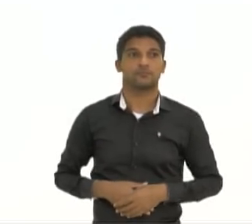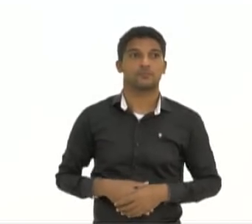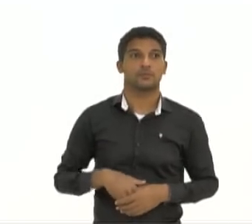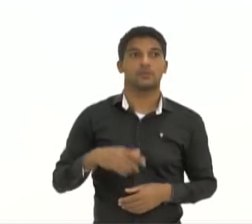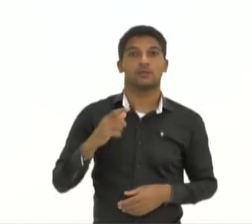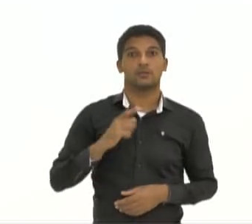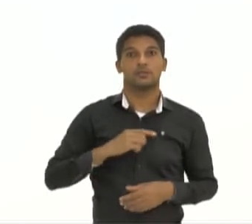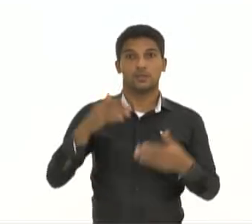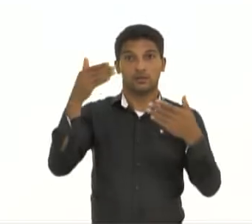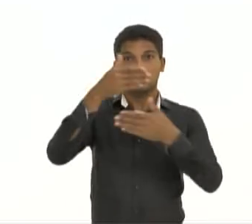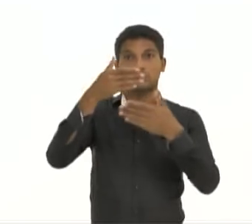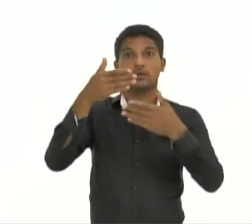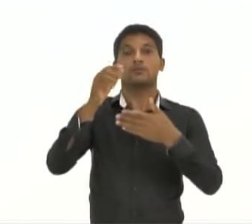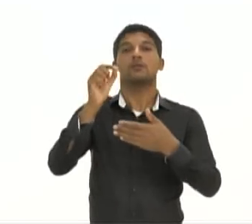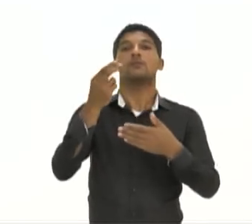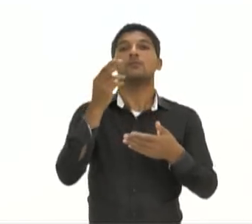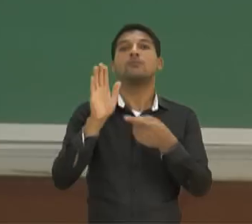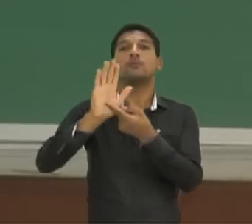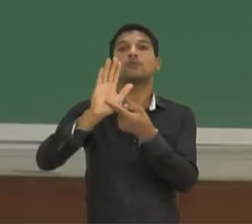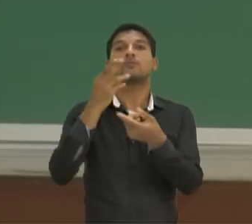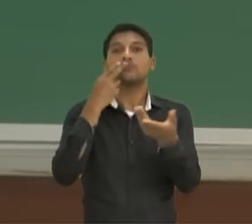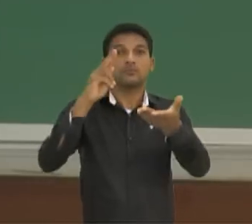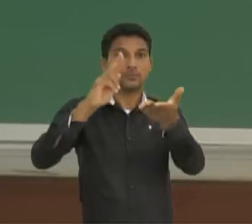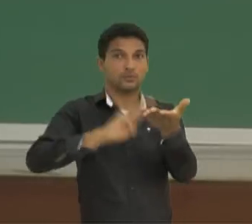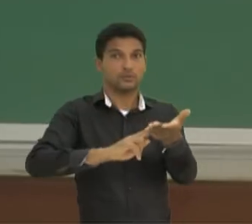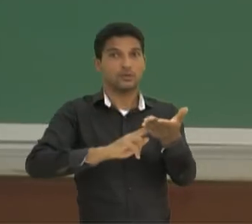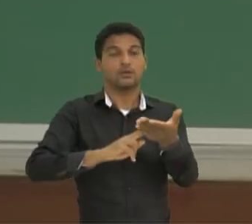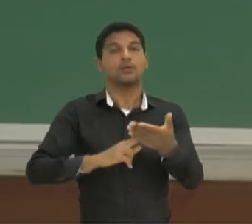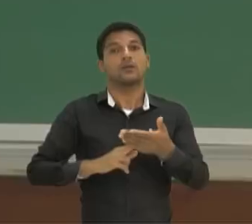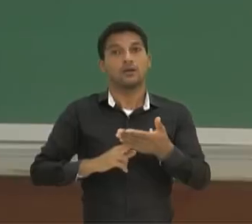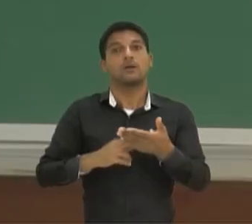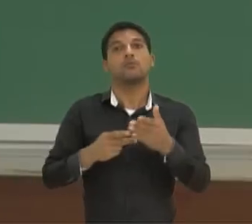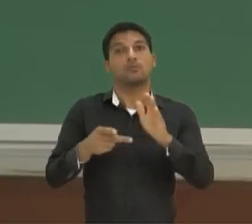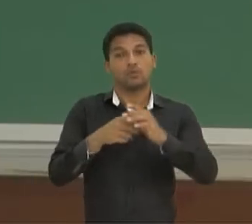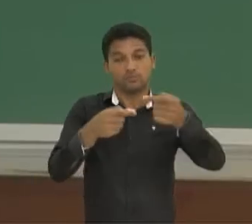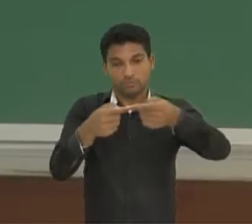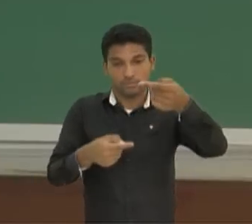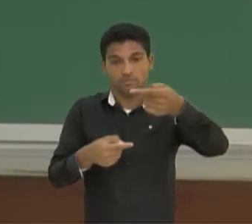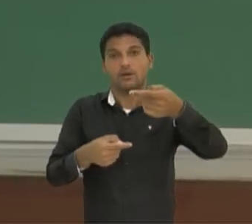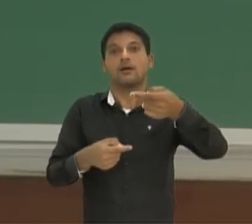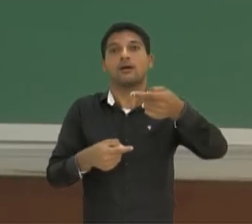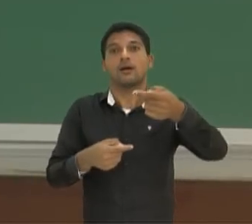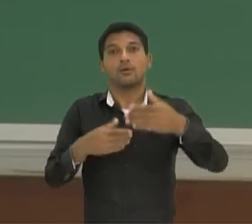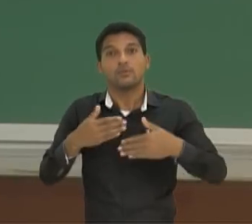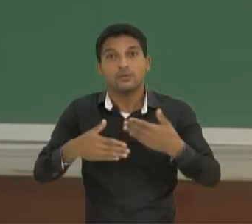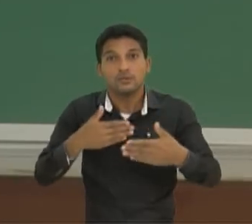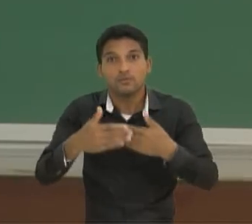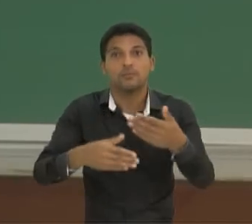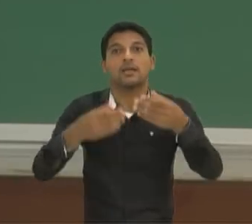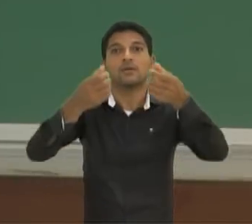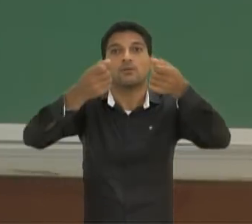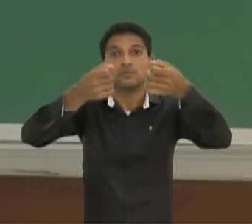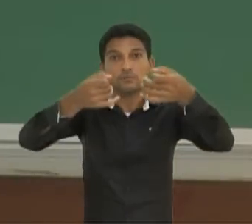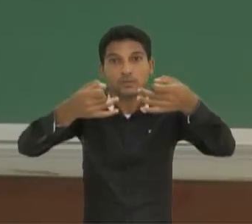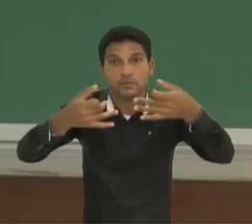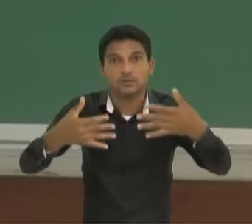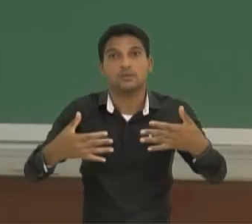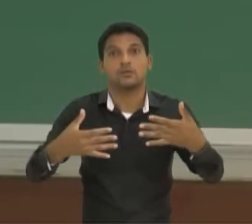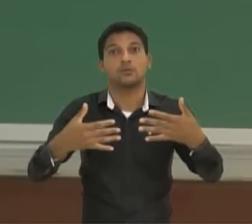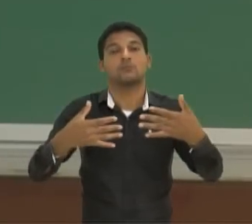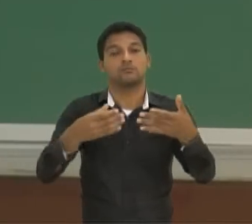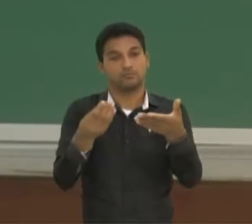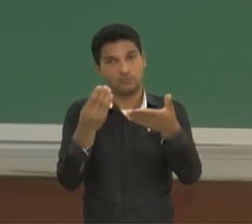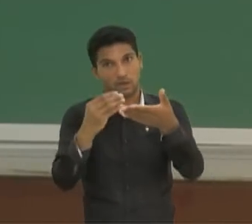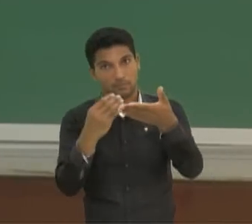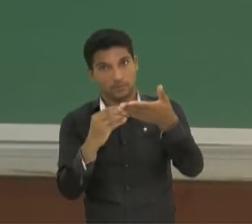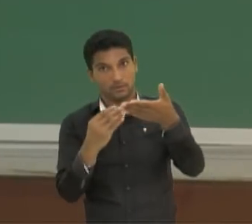naquele slide o desenvolvimento da carta e possíveis formas de solucionar o problema. Né? Então, ali a gente viu que